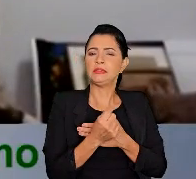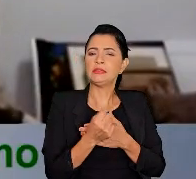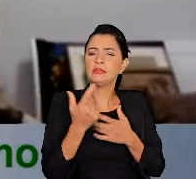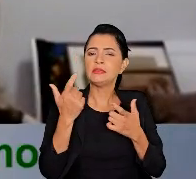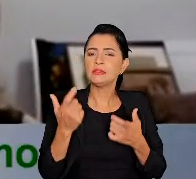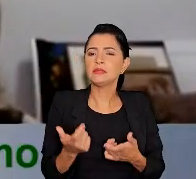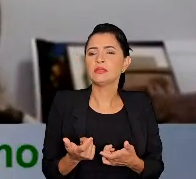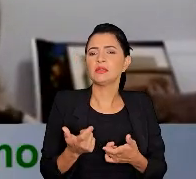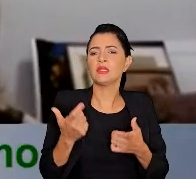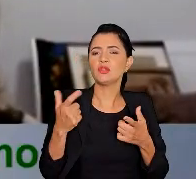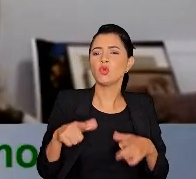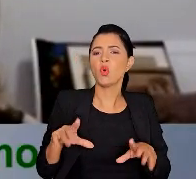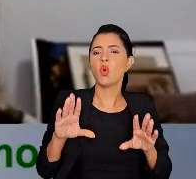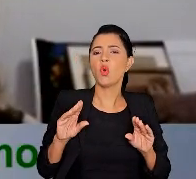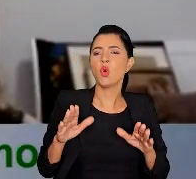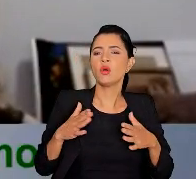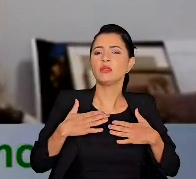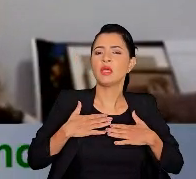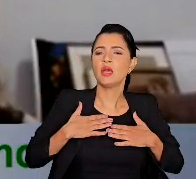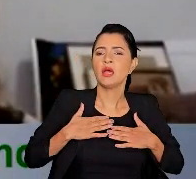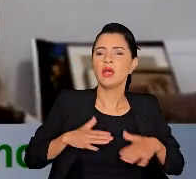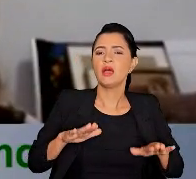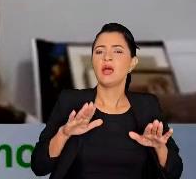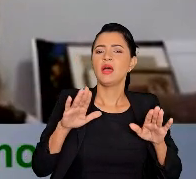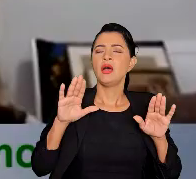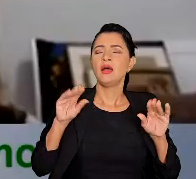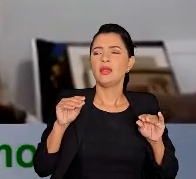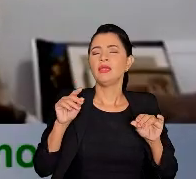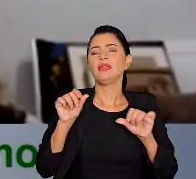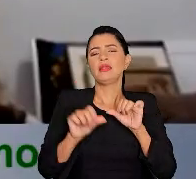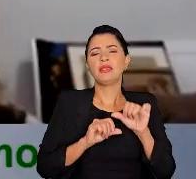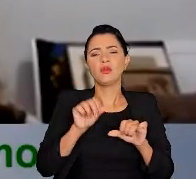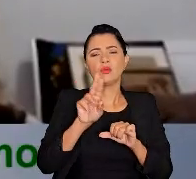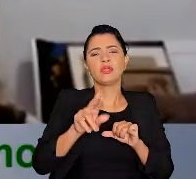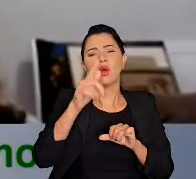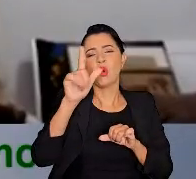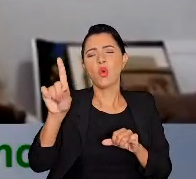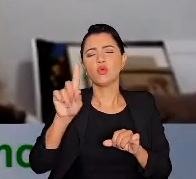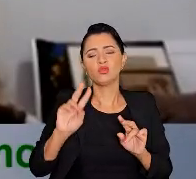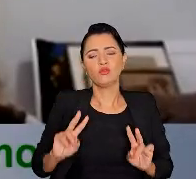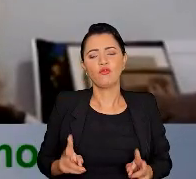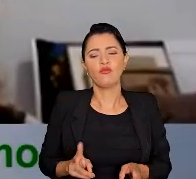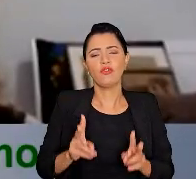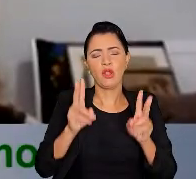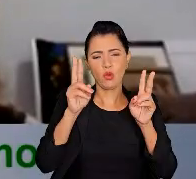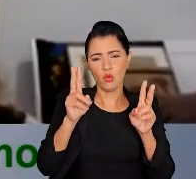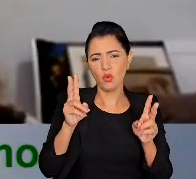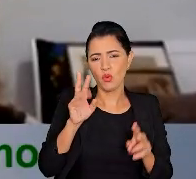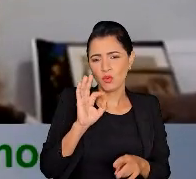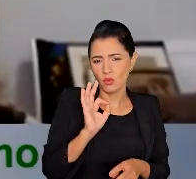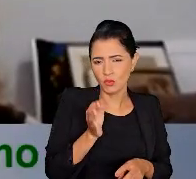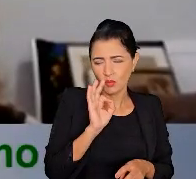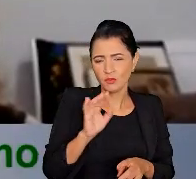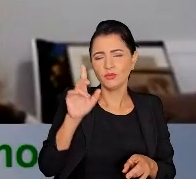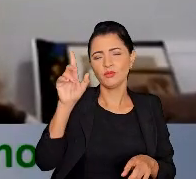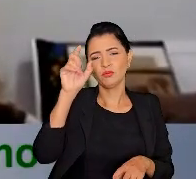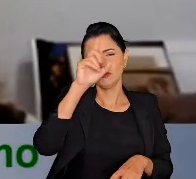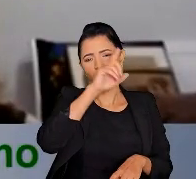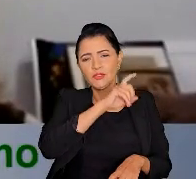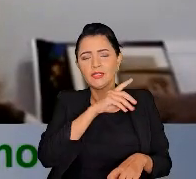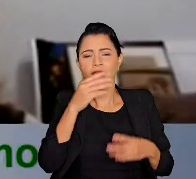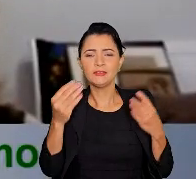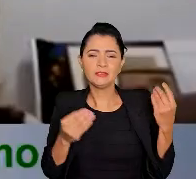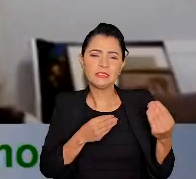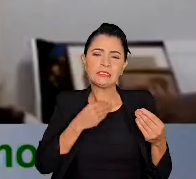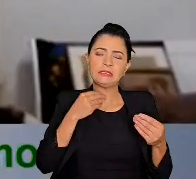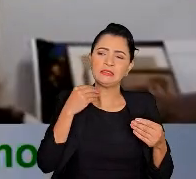de conforto e de passar a adotar outros valores. É aquela dificuldade de